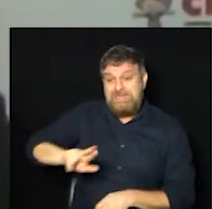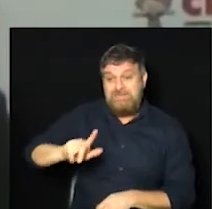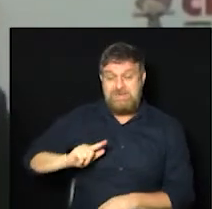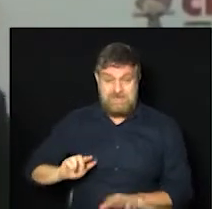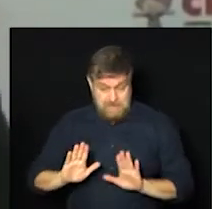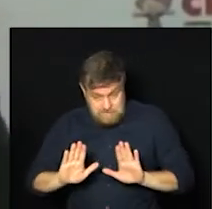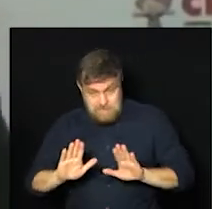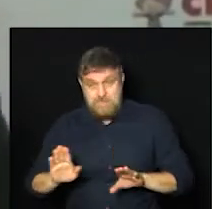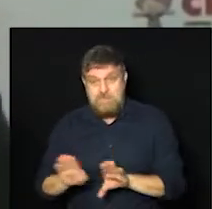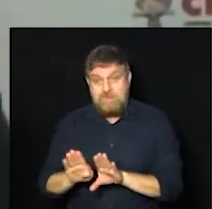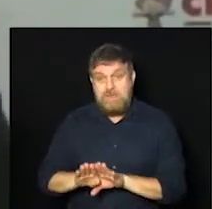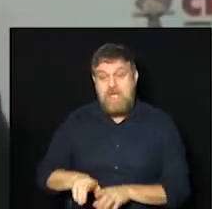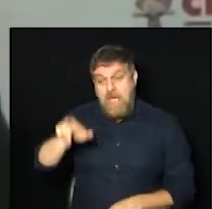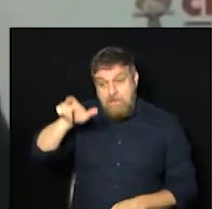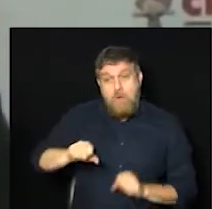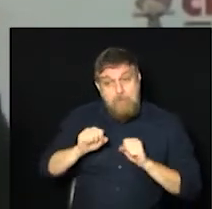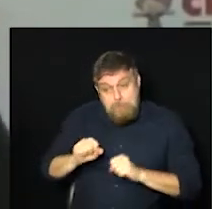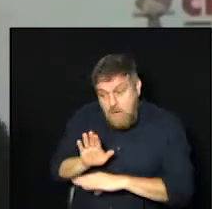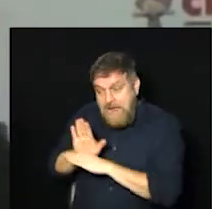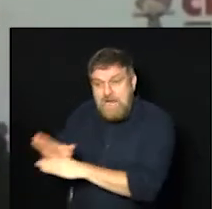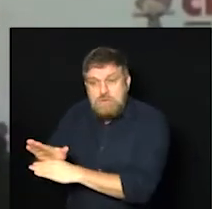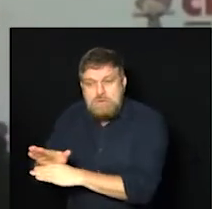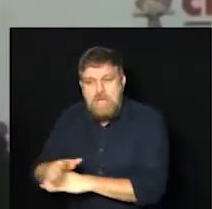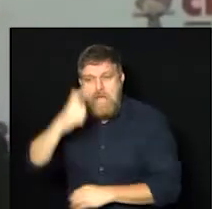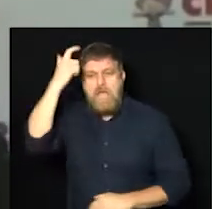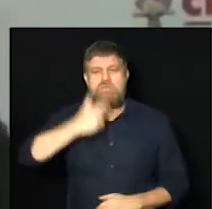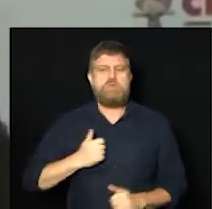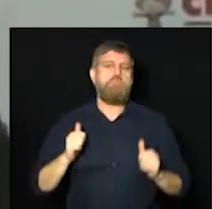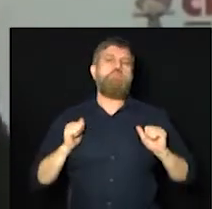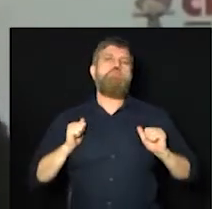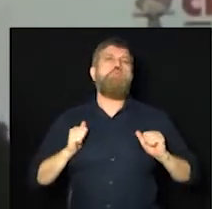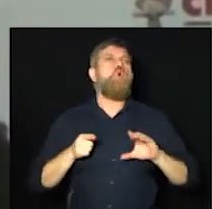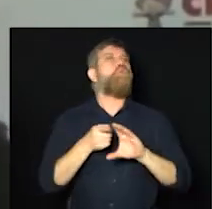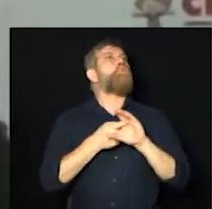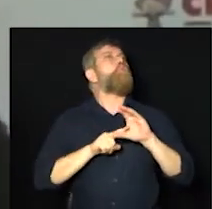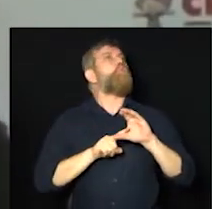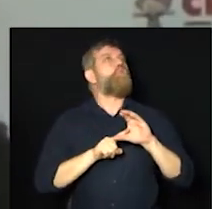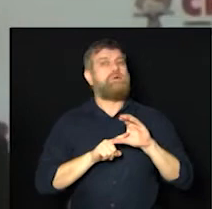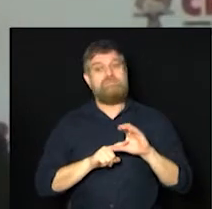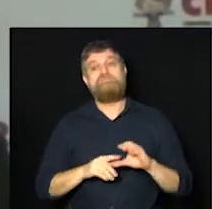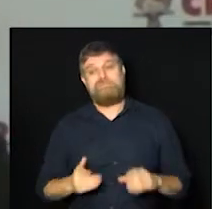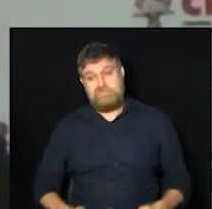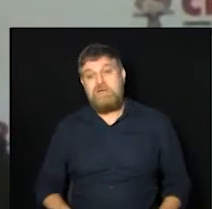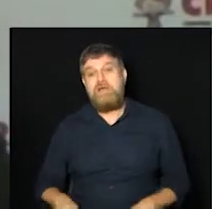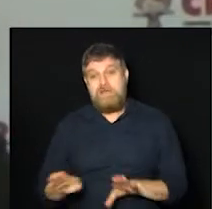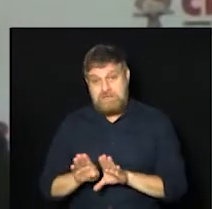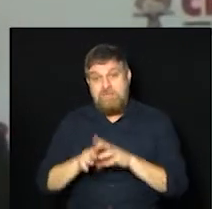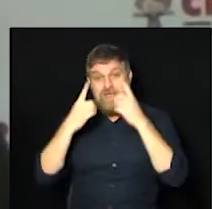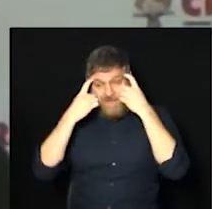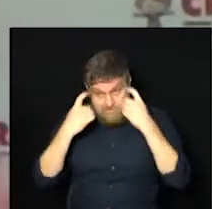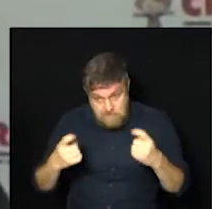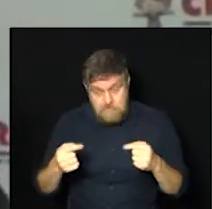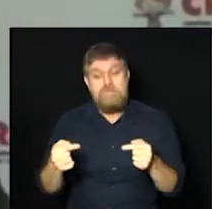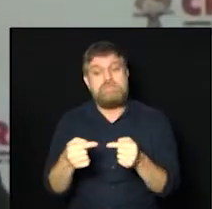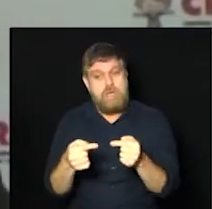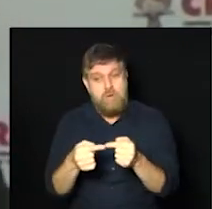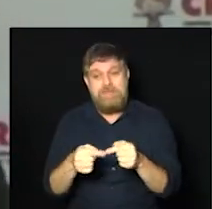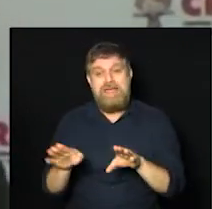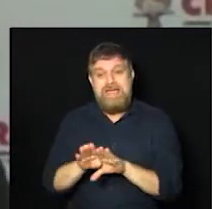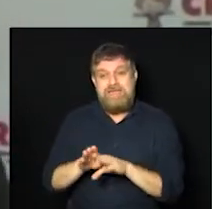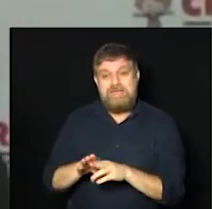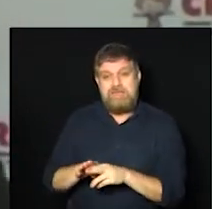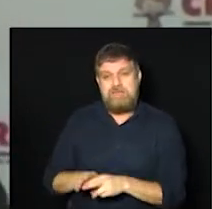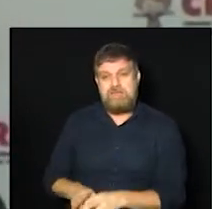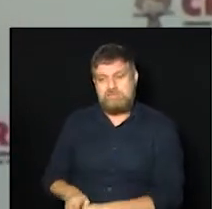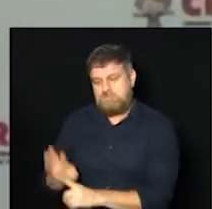ofertar, né? Mas você pode ofertar aquele cuidado e não o faz, você está sendo negligente. Isso também é considerado violência. E a violência